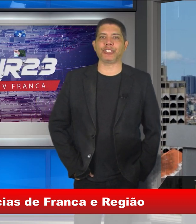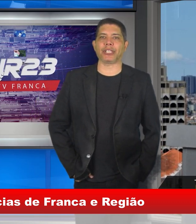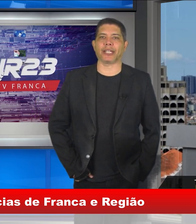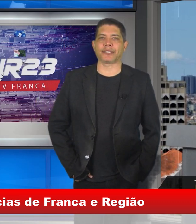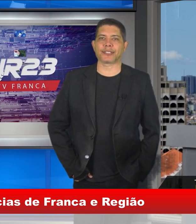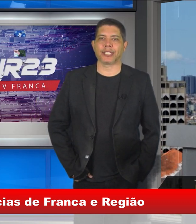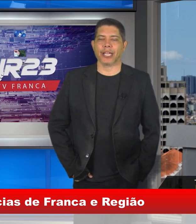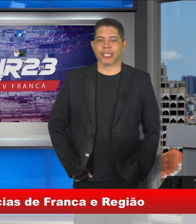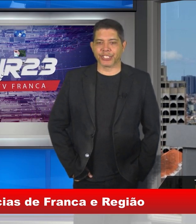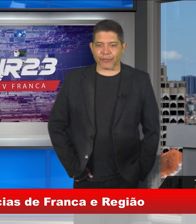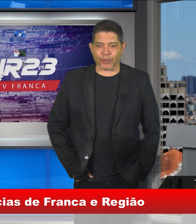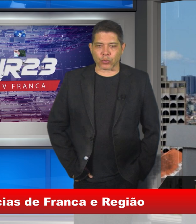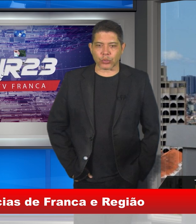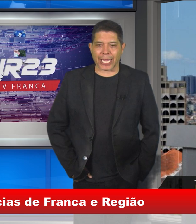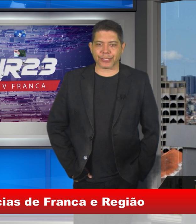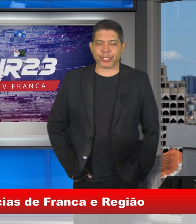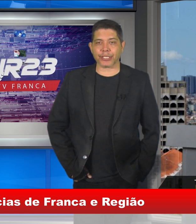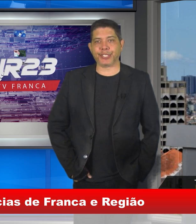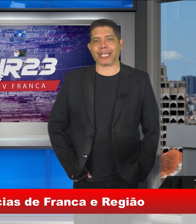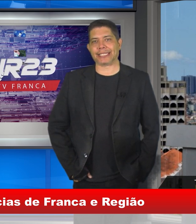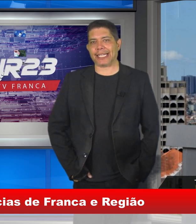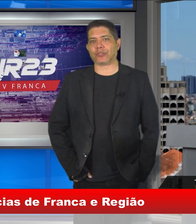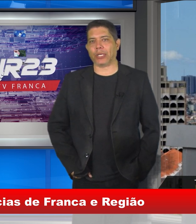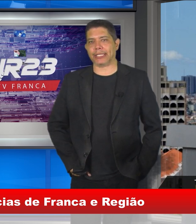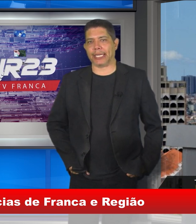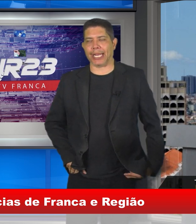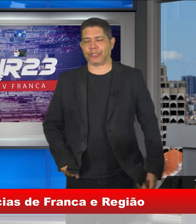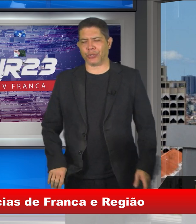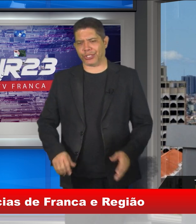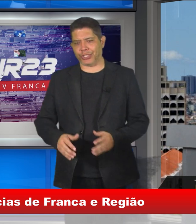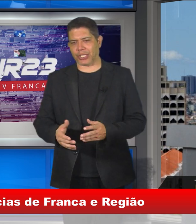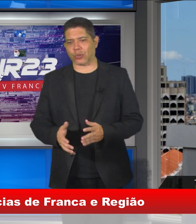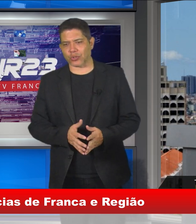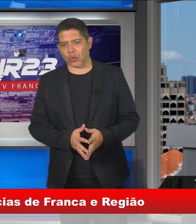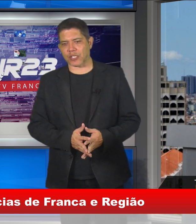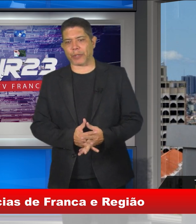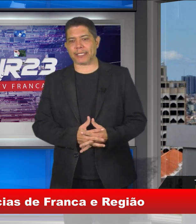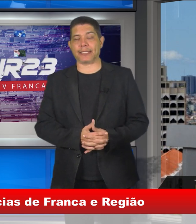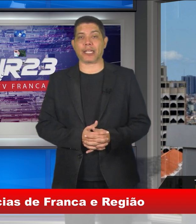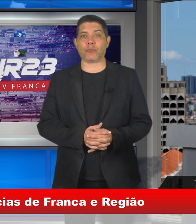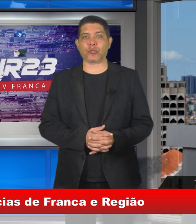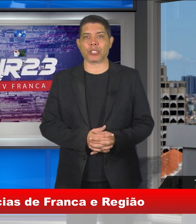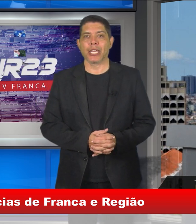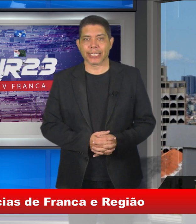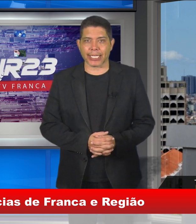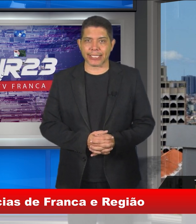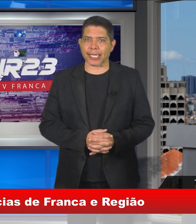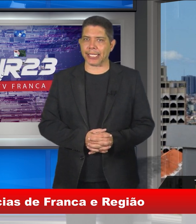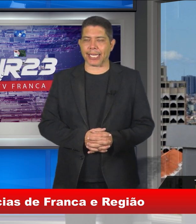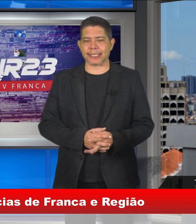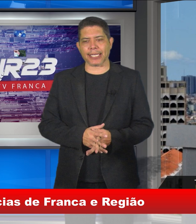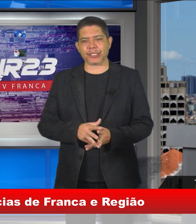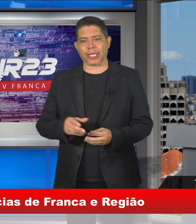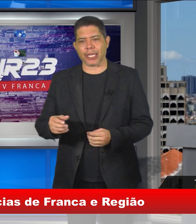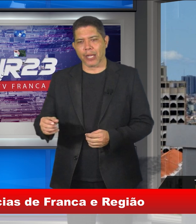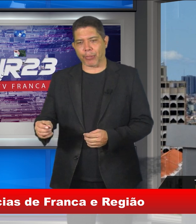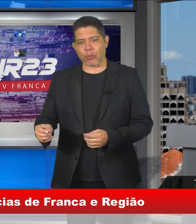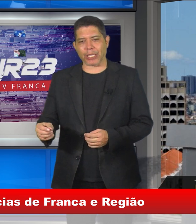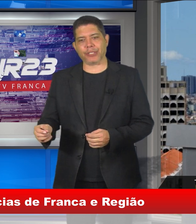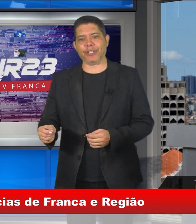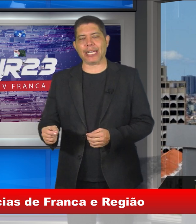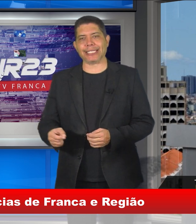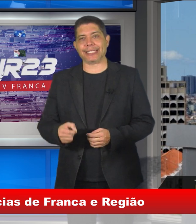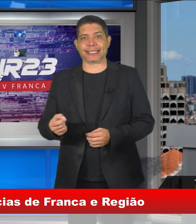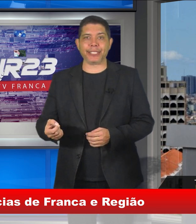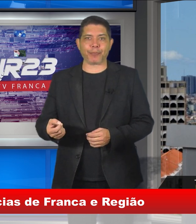JR 23. Dificuldade de acesso à internet. Hoje em dia todos nós precisamos da internet, seja para